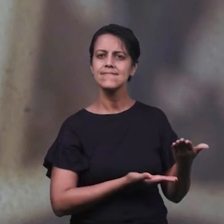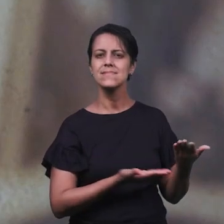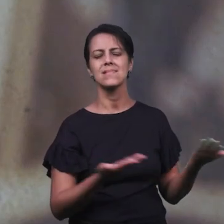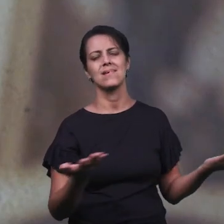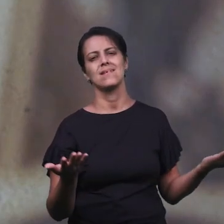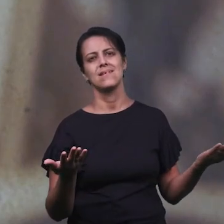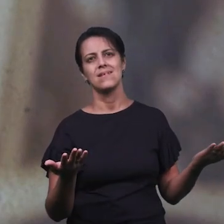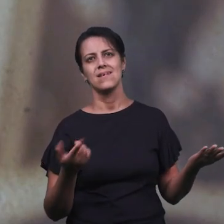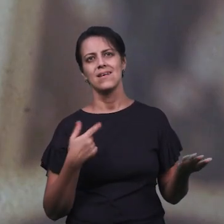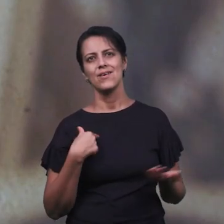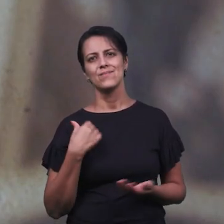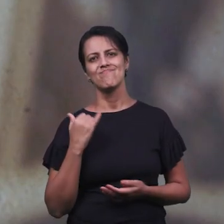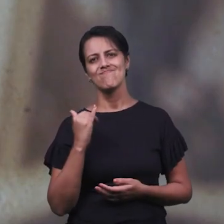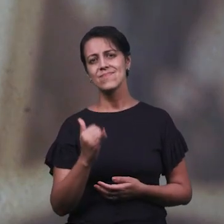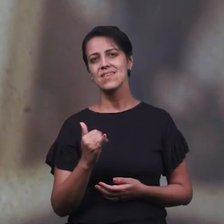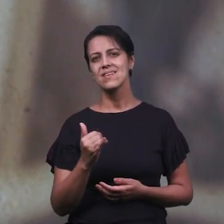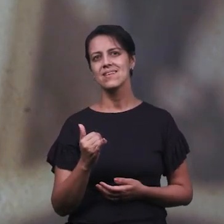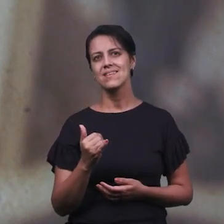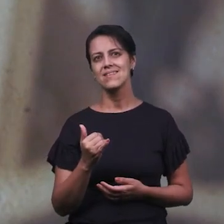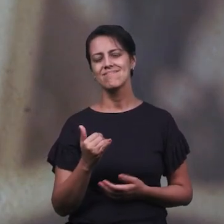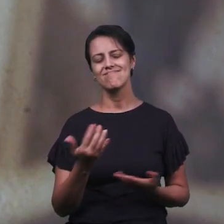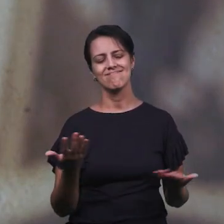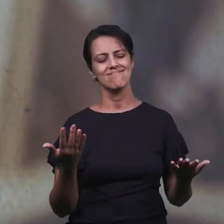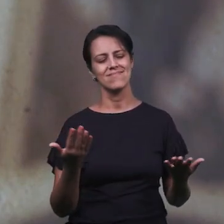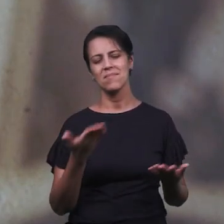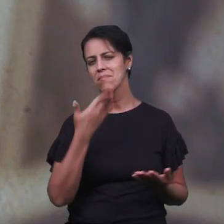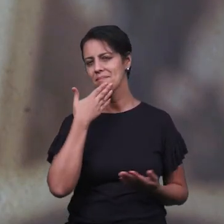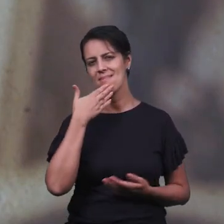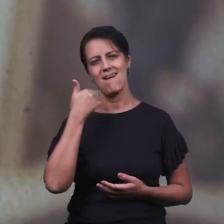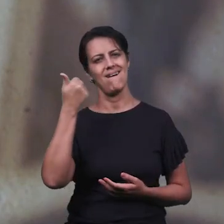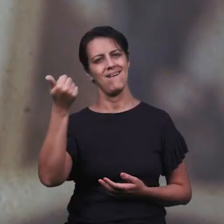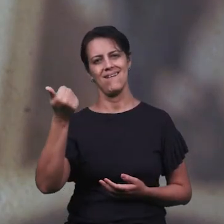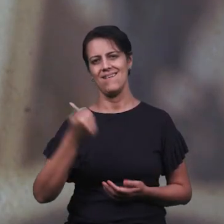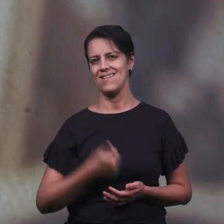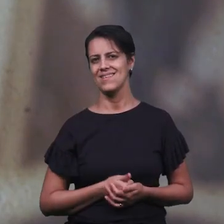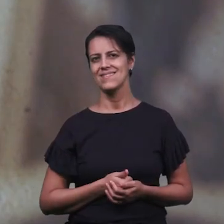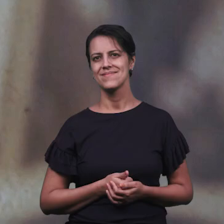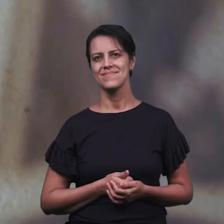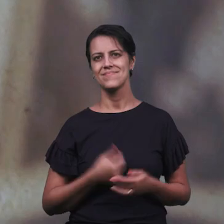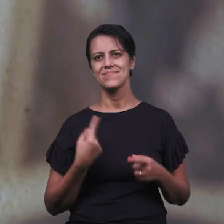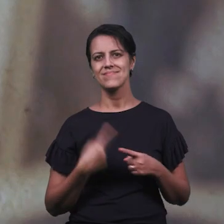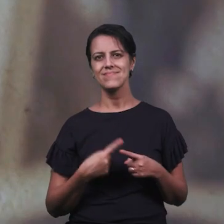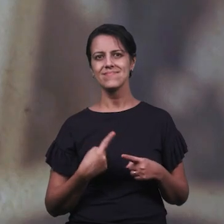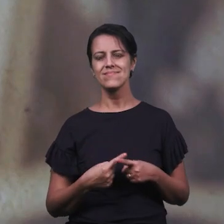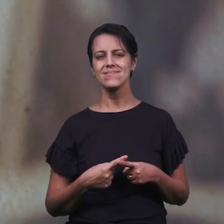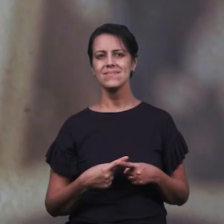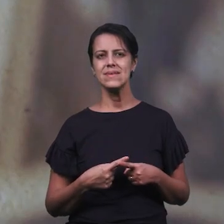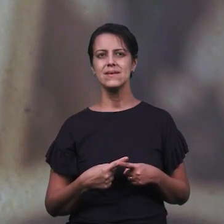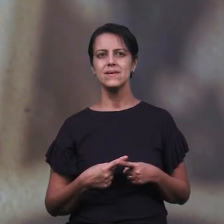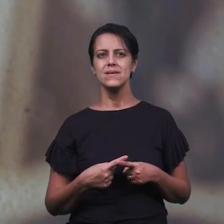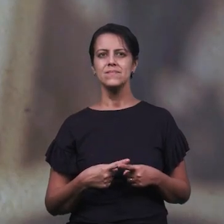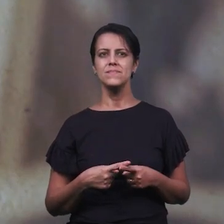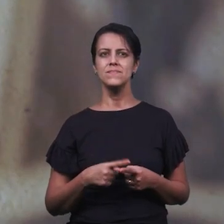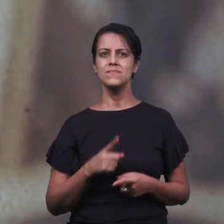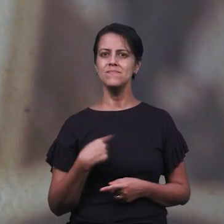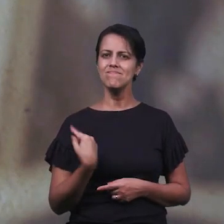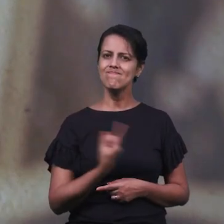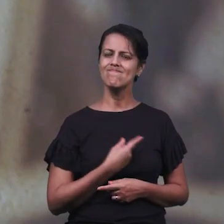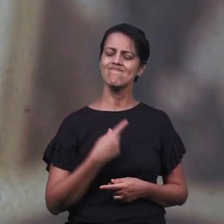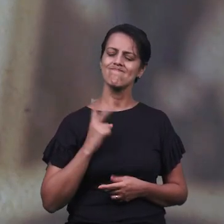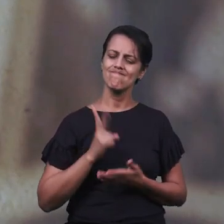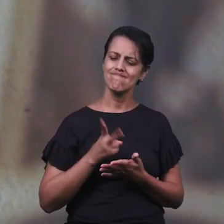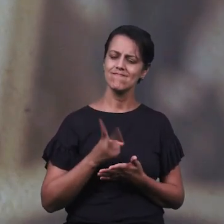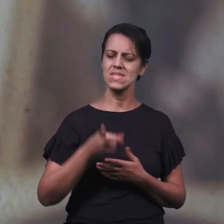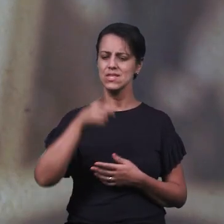olha, doutor, vou dizer aqui, não tem preço, né? Porque, assim, a gente está na lida, está no